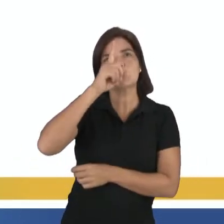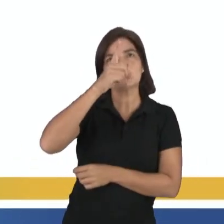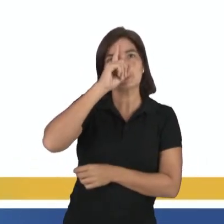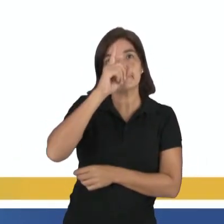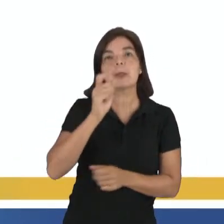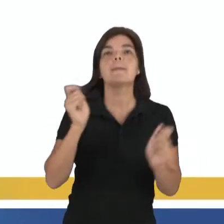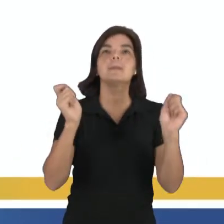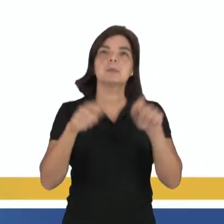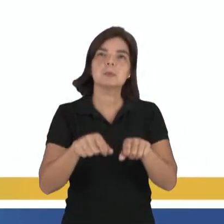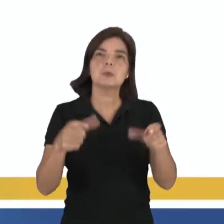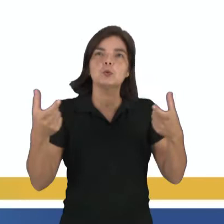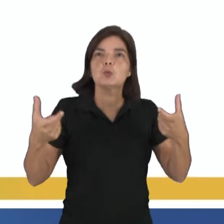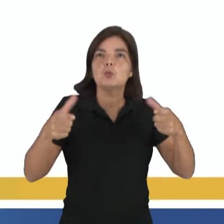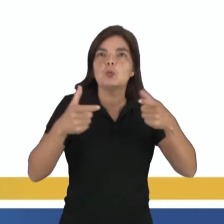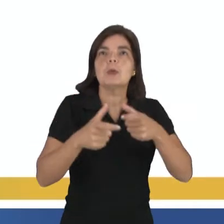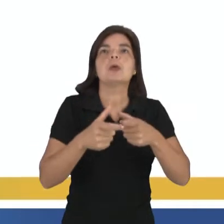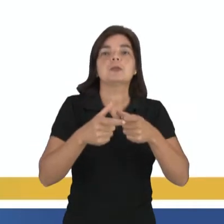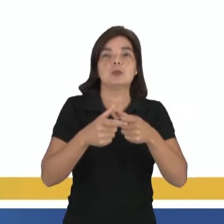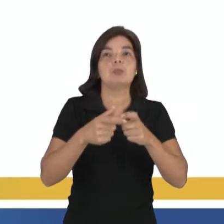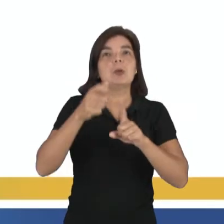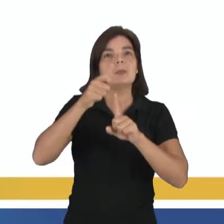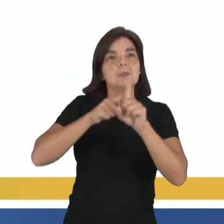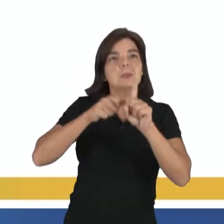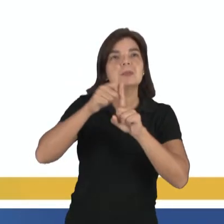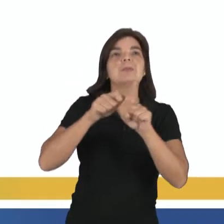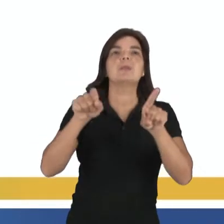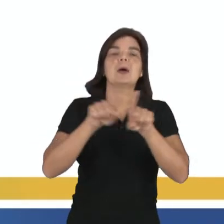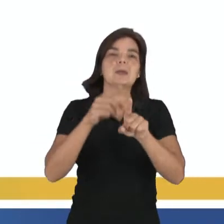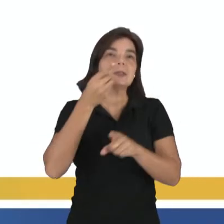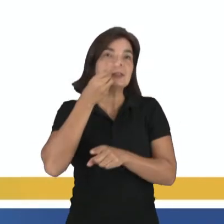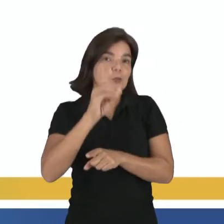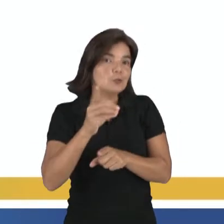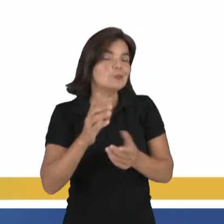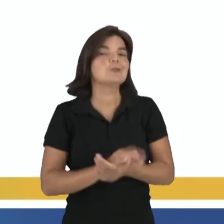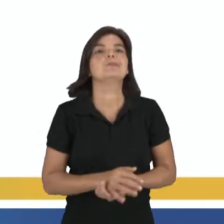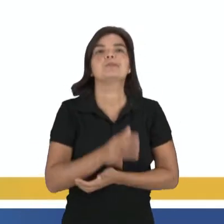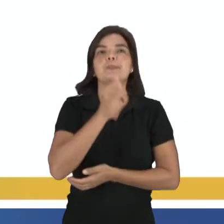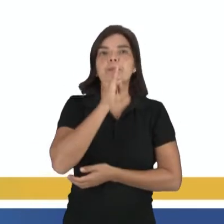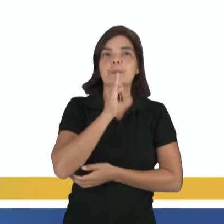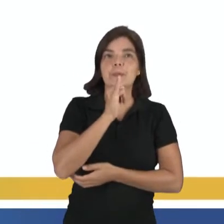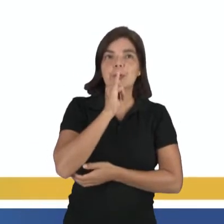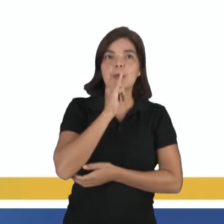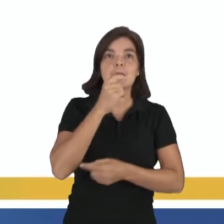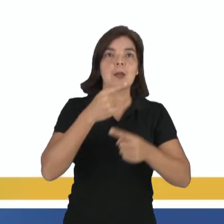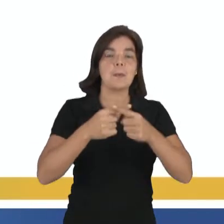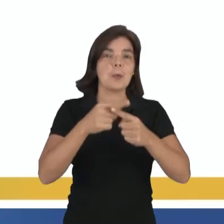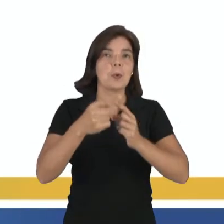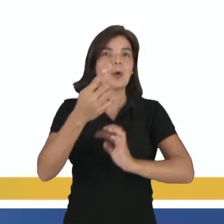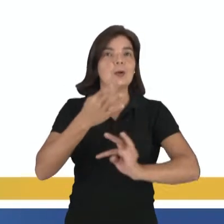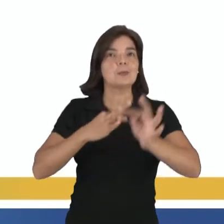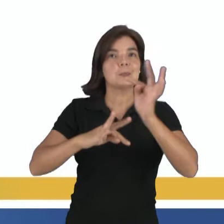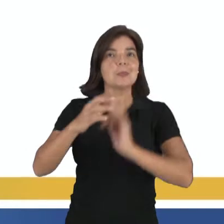demandas do dia a dia, é possível reduzir uma entrega de meses para dias, por exemplo. Isso porque a